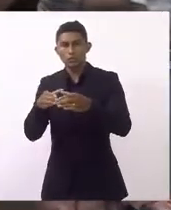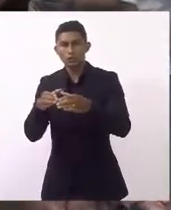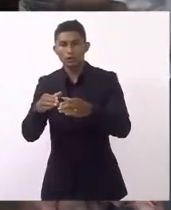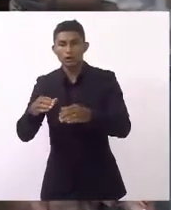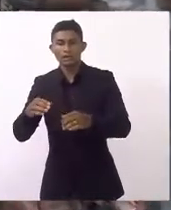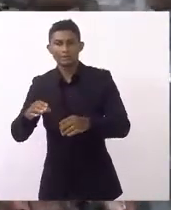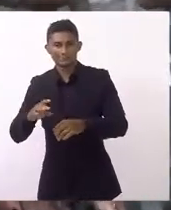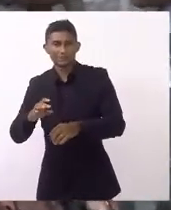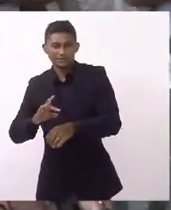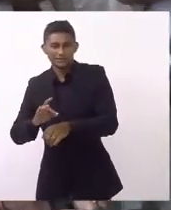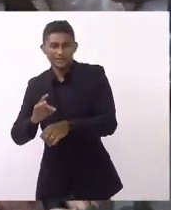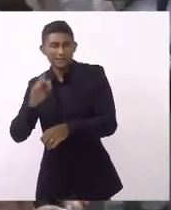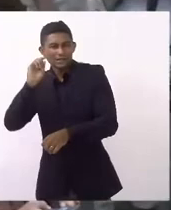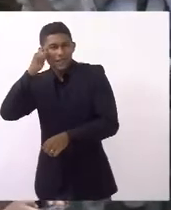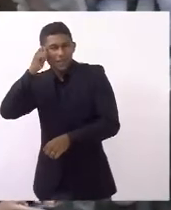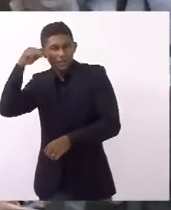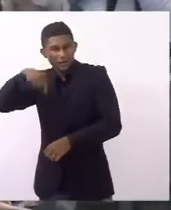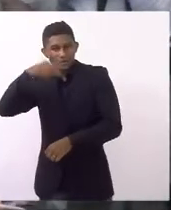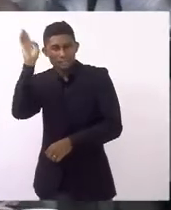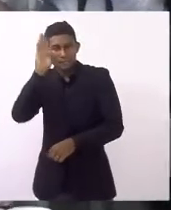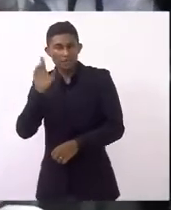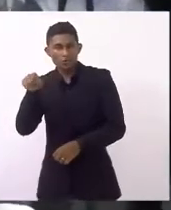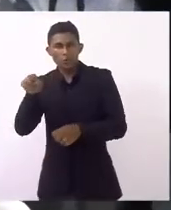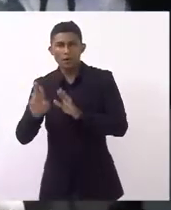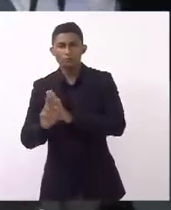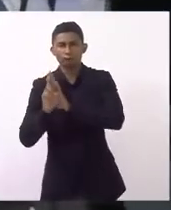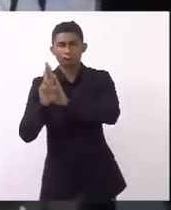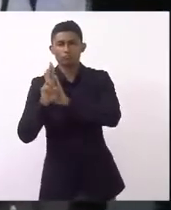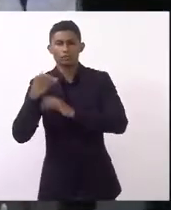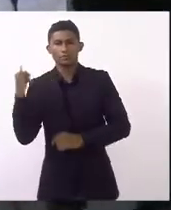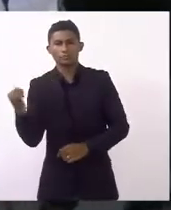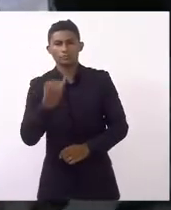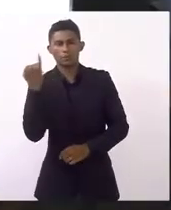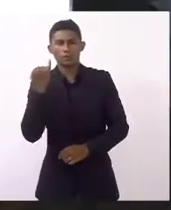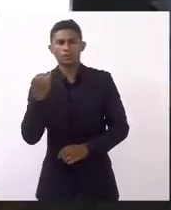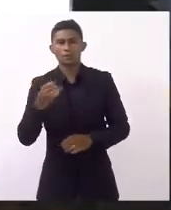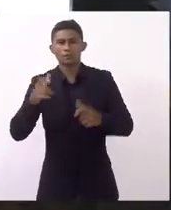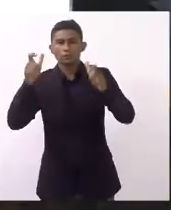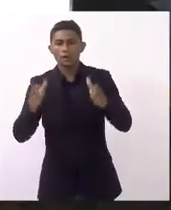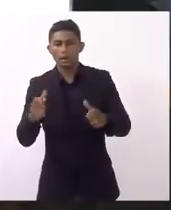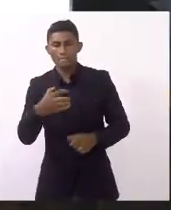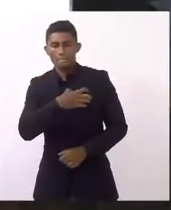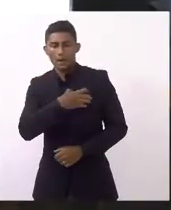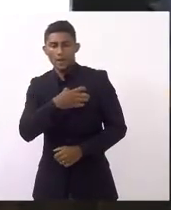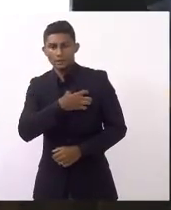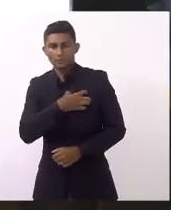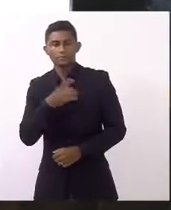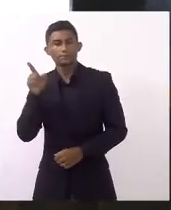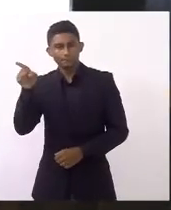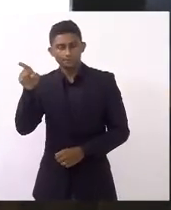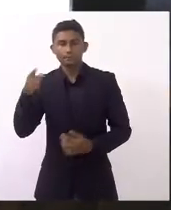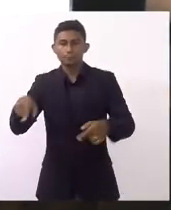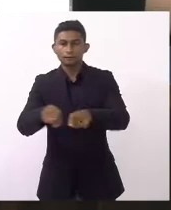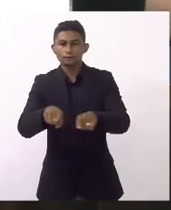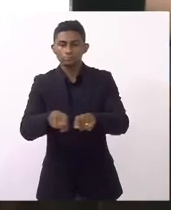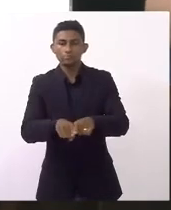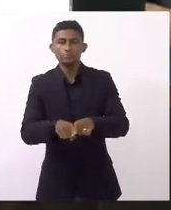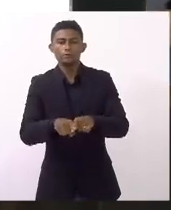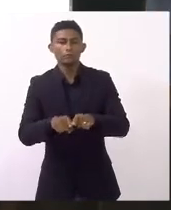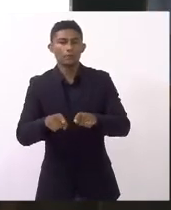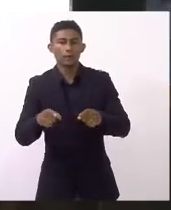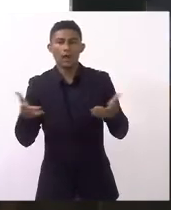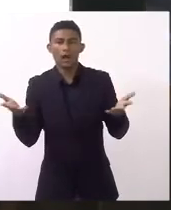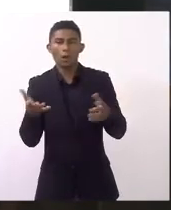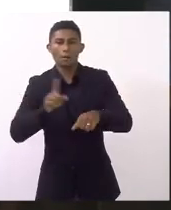Marcos Rezende é uma figura importantíssima na Bahia em Salvador em especial porque